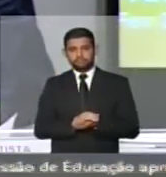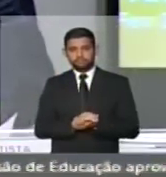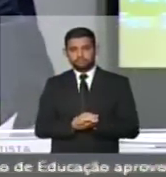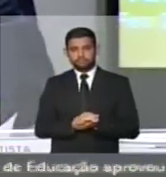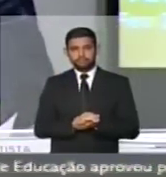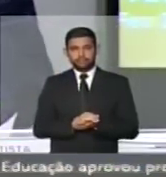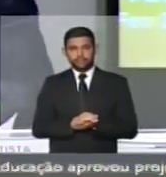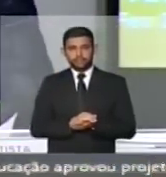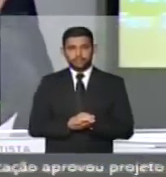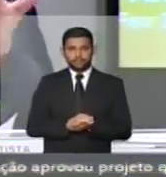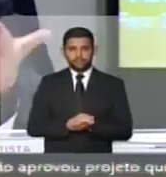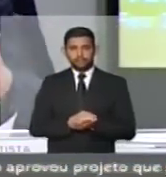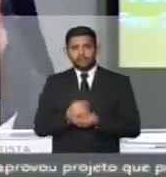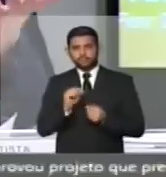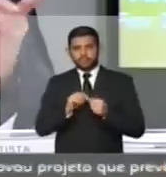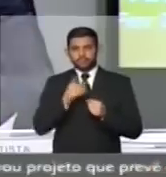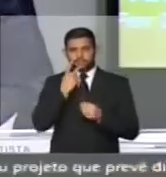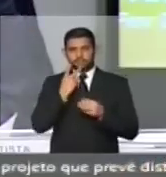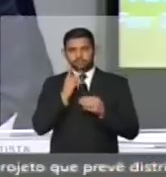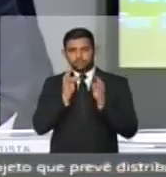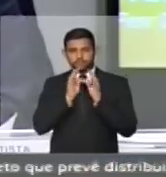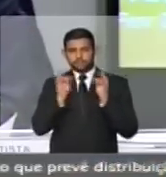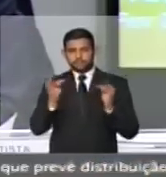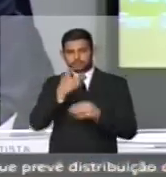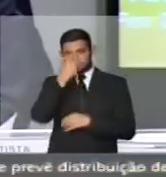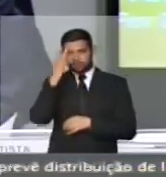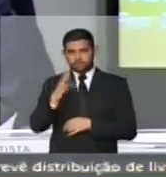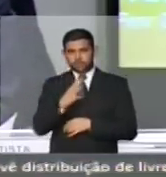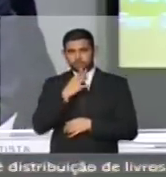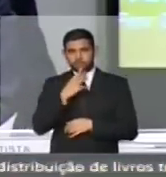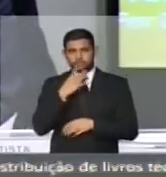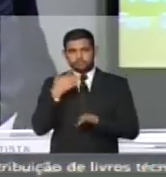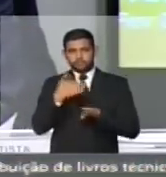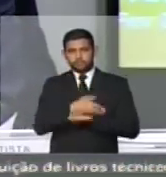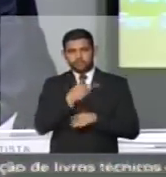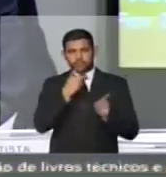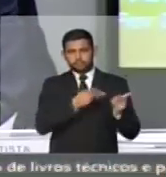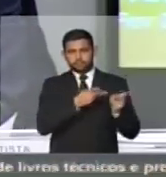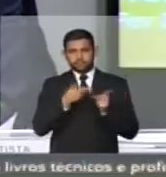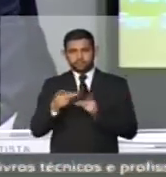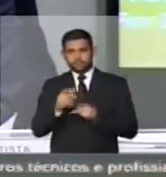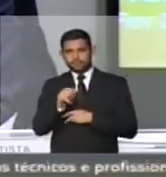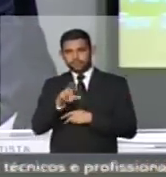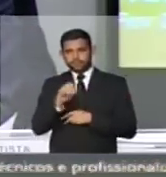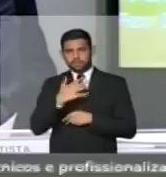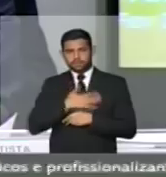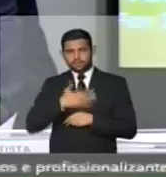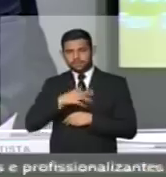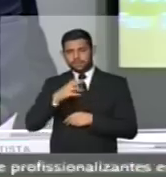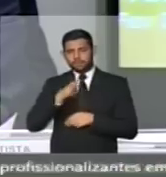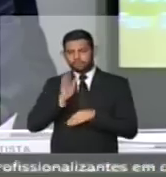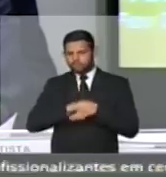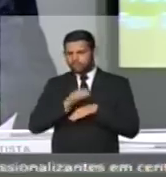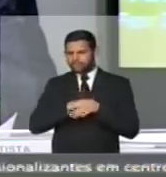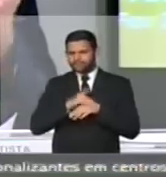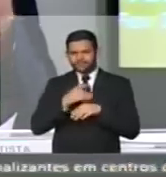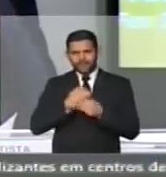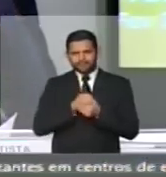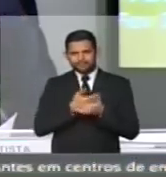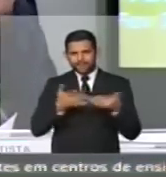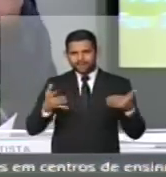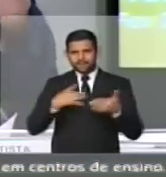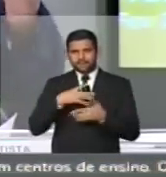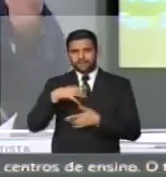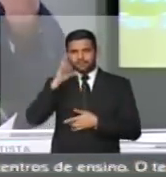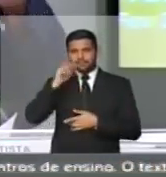Então, estou passando só um testemunho de alguém conhecido que foi lá, visitou o Açu, e gostaria muito que a maioria